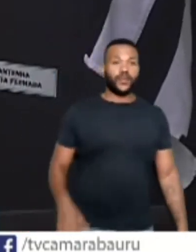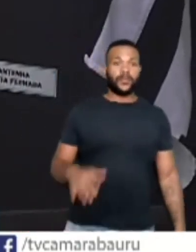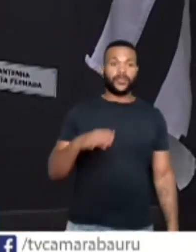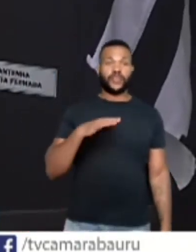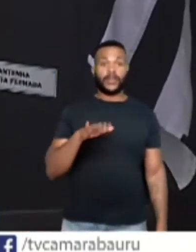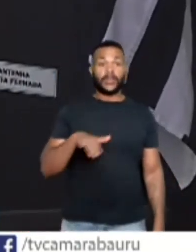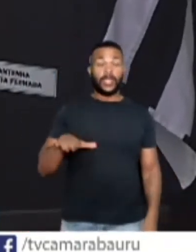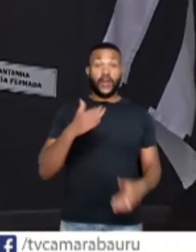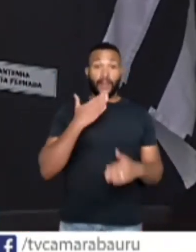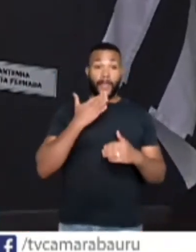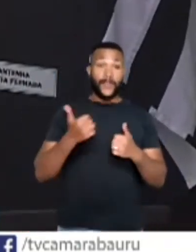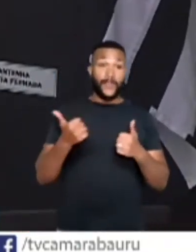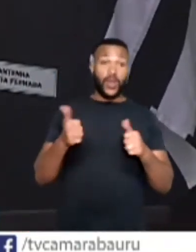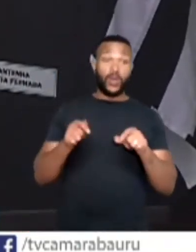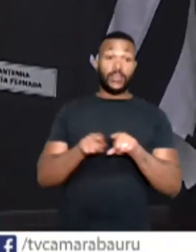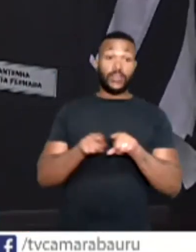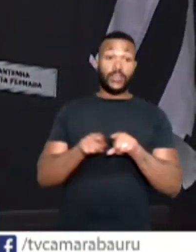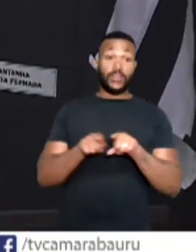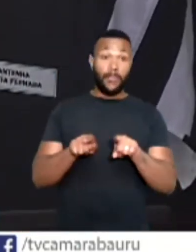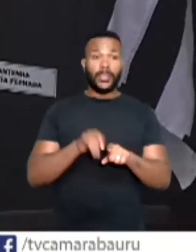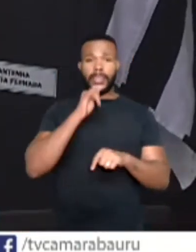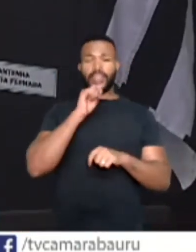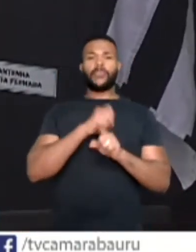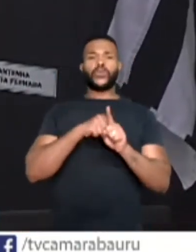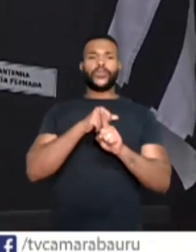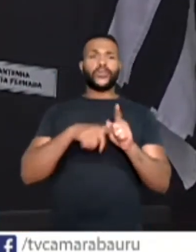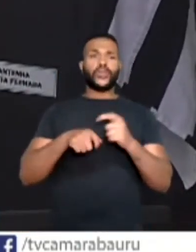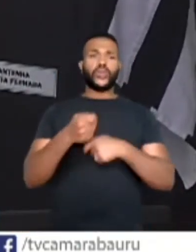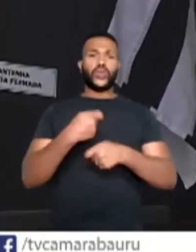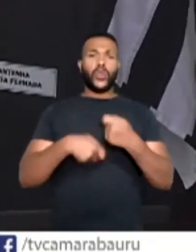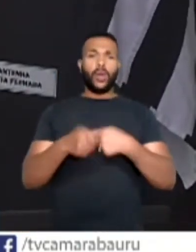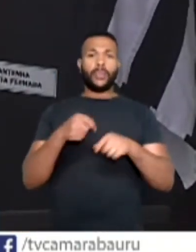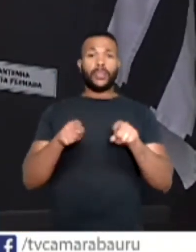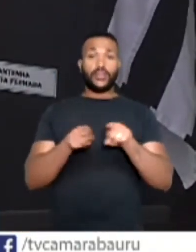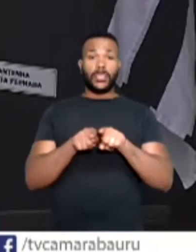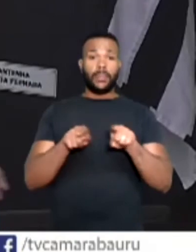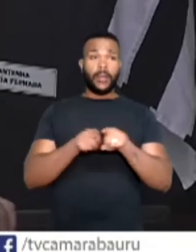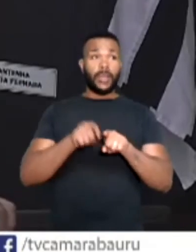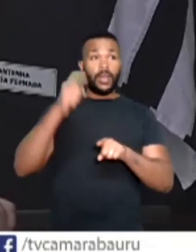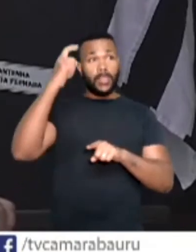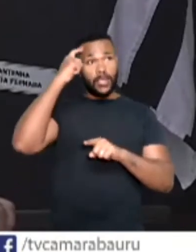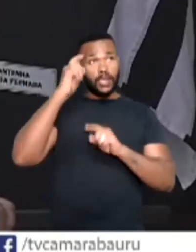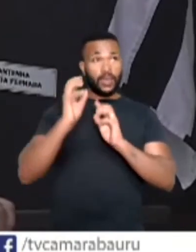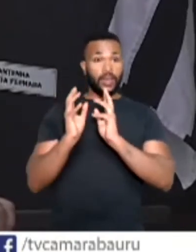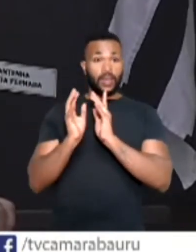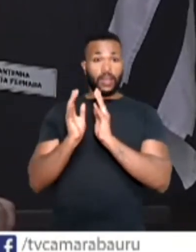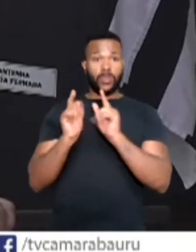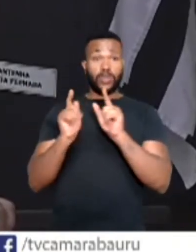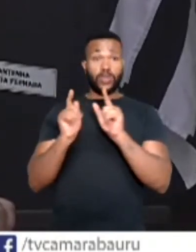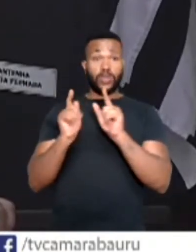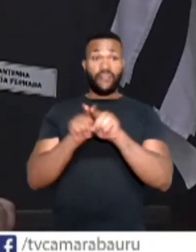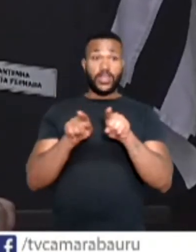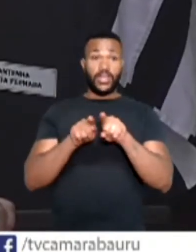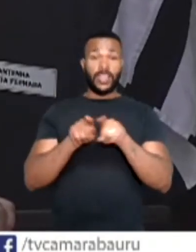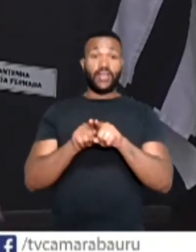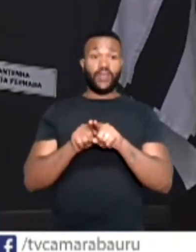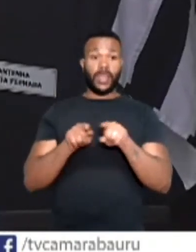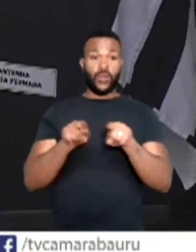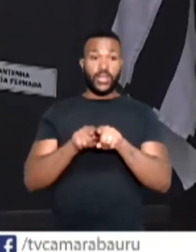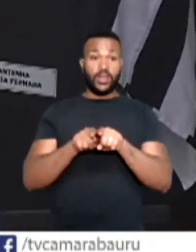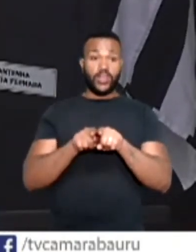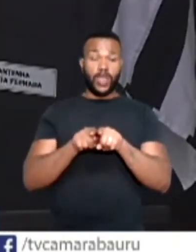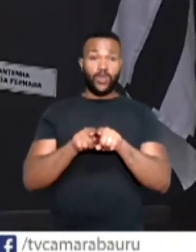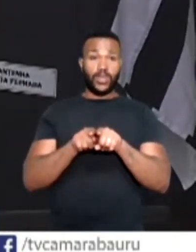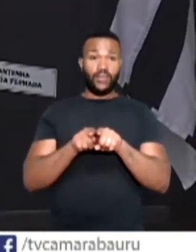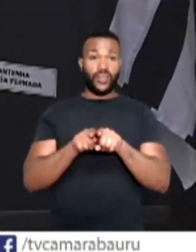seu nível socioeconômico, do seu QI intelectual, mas fazer com que todos tenham direito, porque a lei